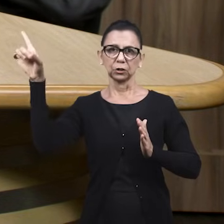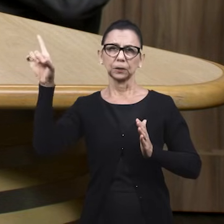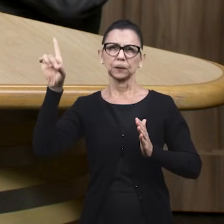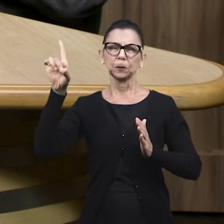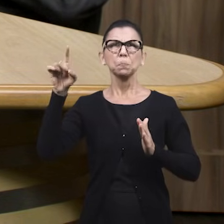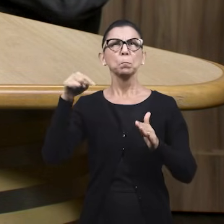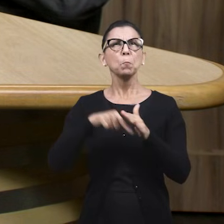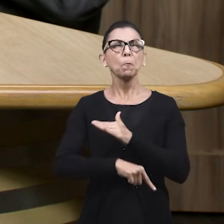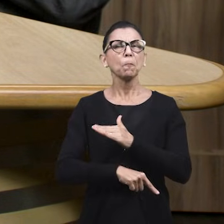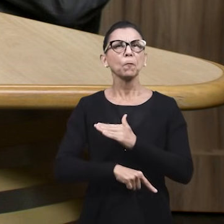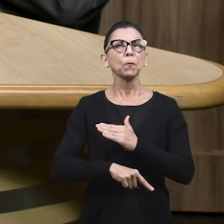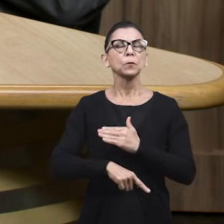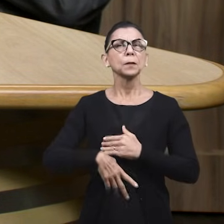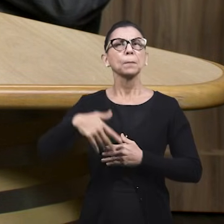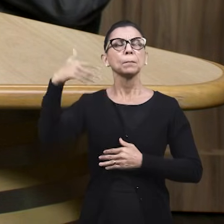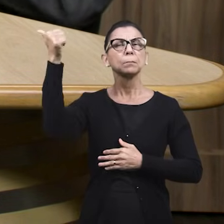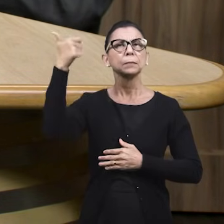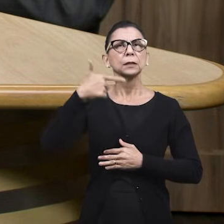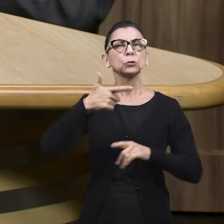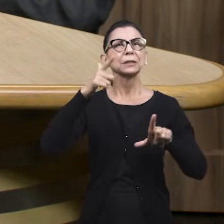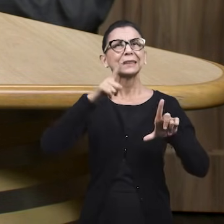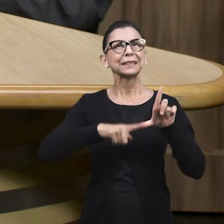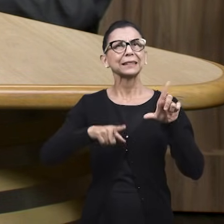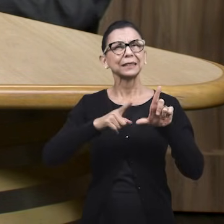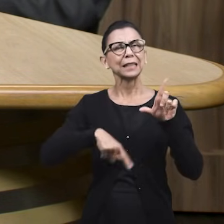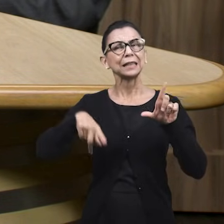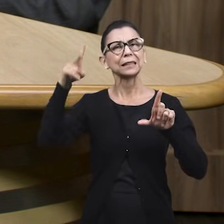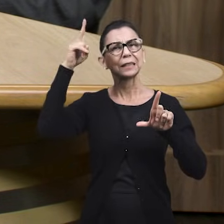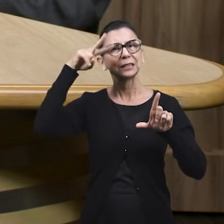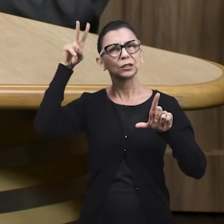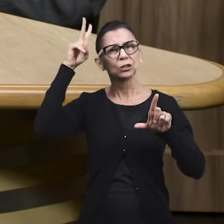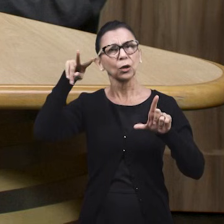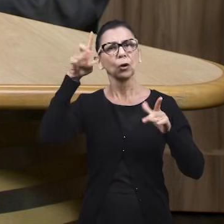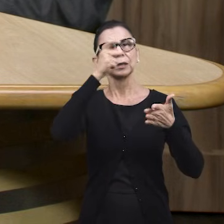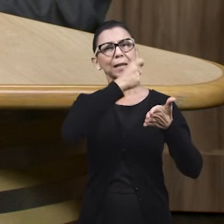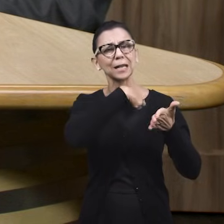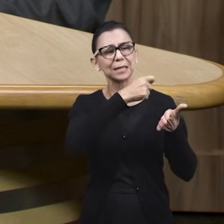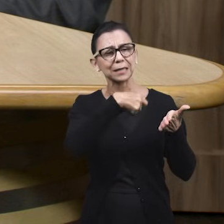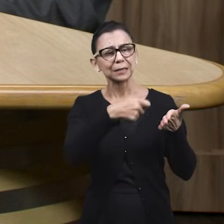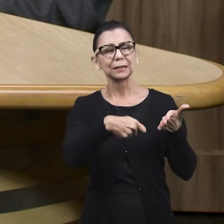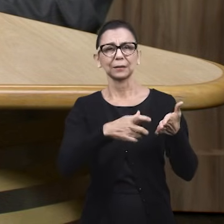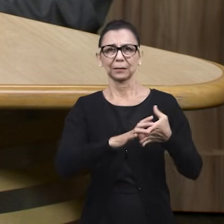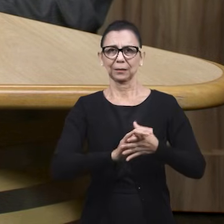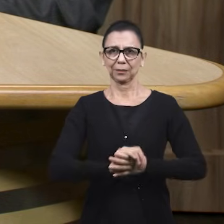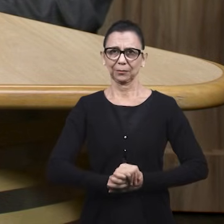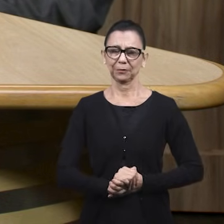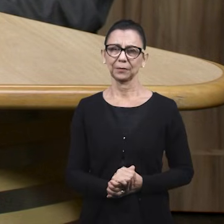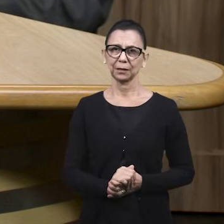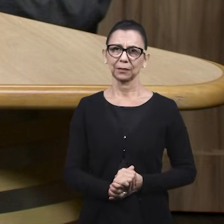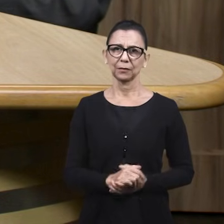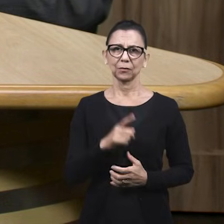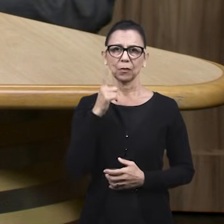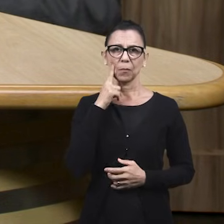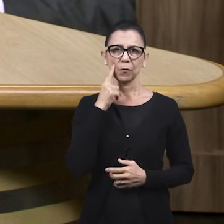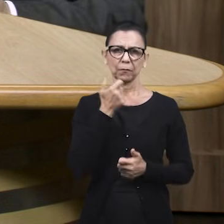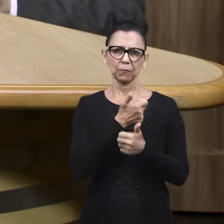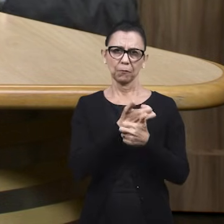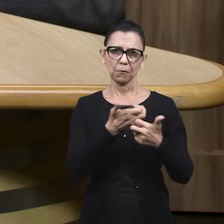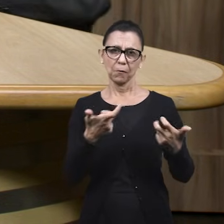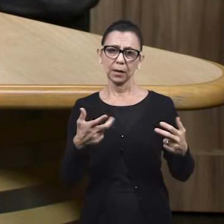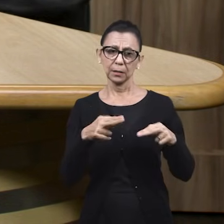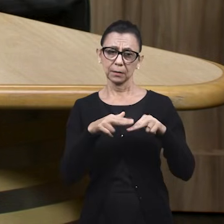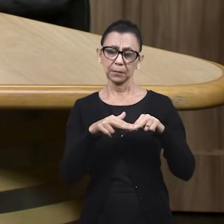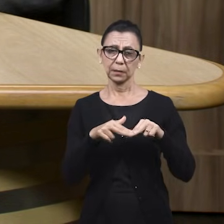ela fala além da letra, além da palavra escrita, de várias